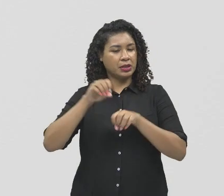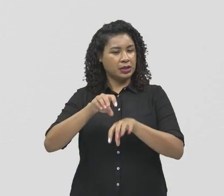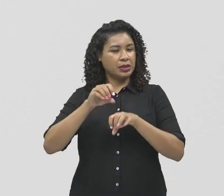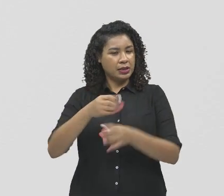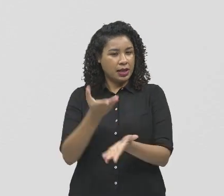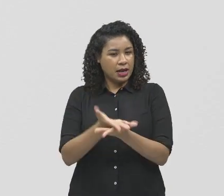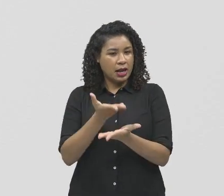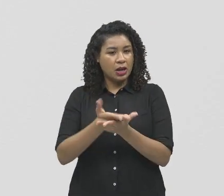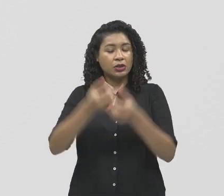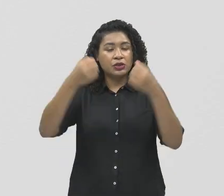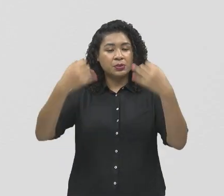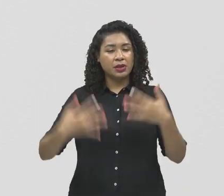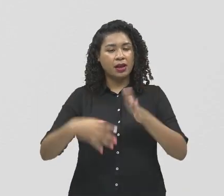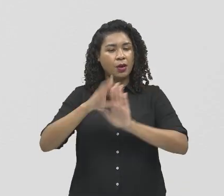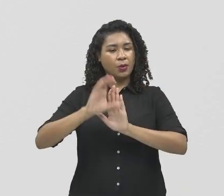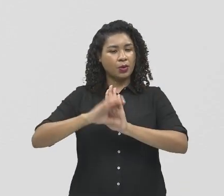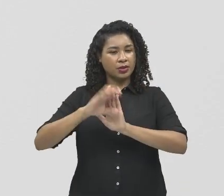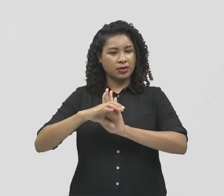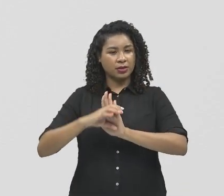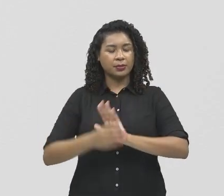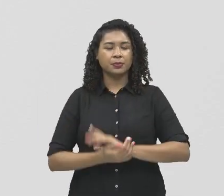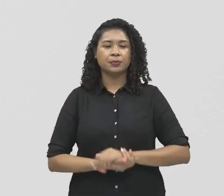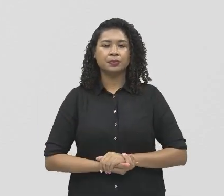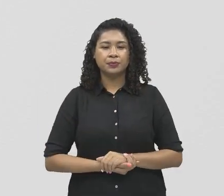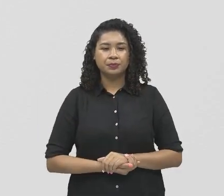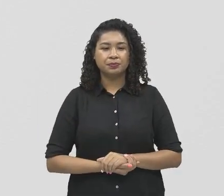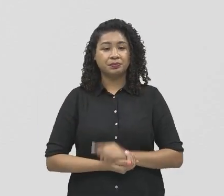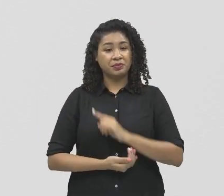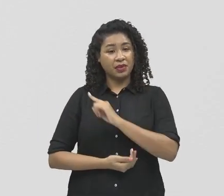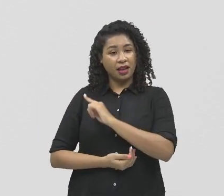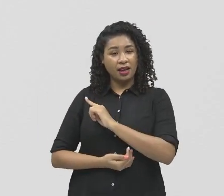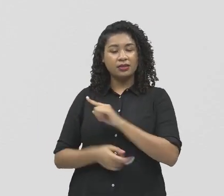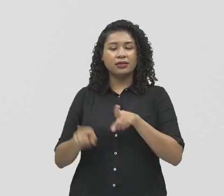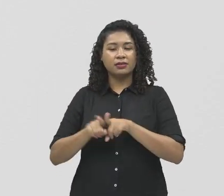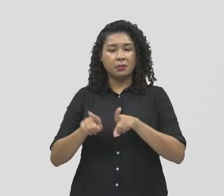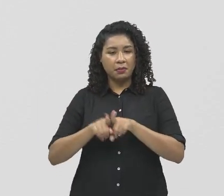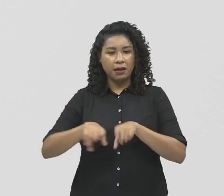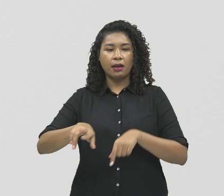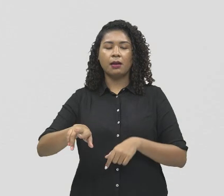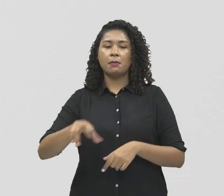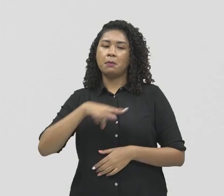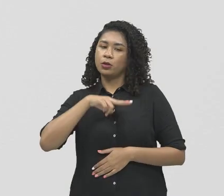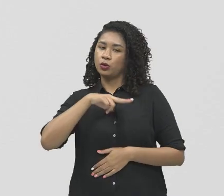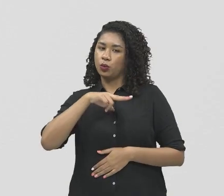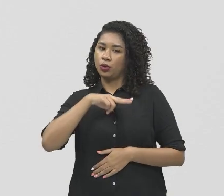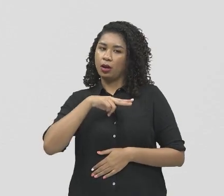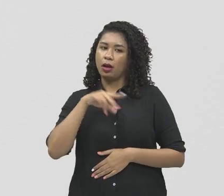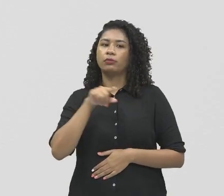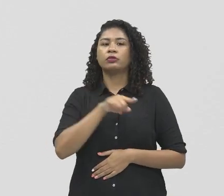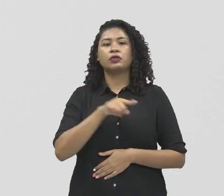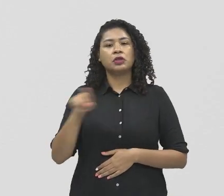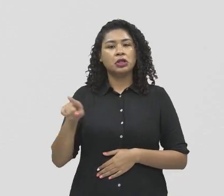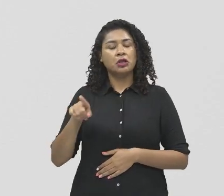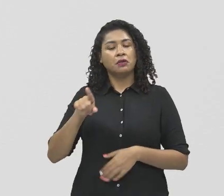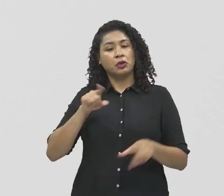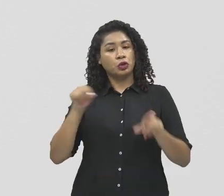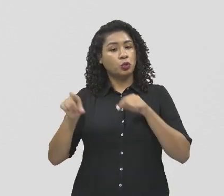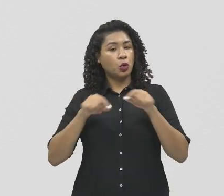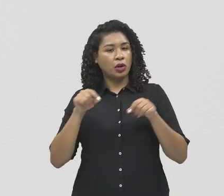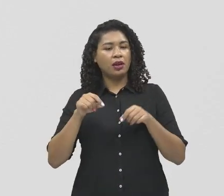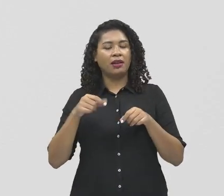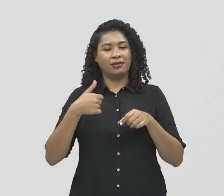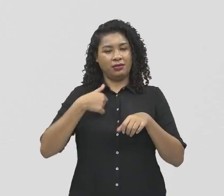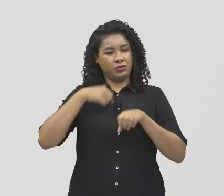o seu conceito. Então, essa também é pessoal, vocês vão pegar essas danças que foram apresentadas,